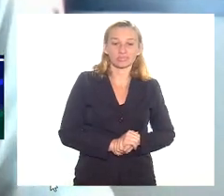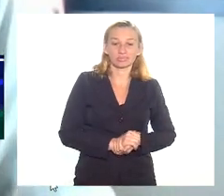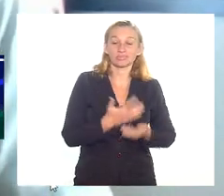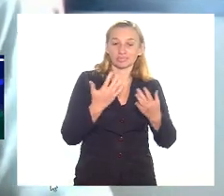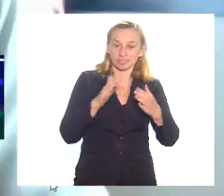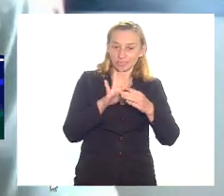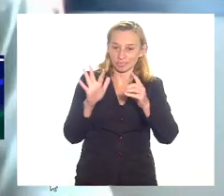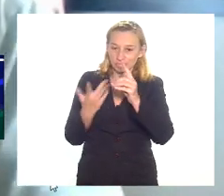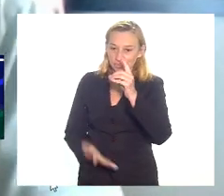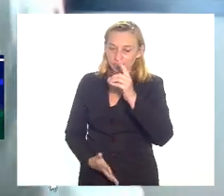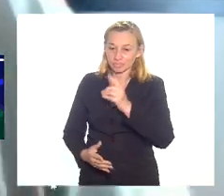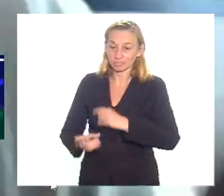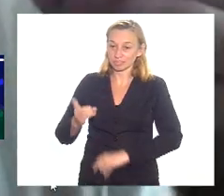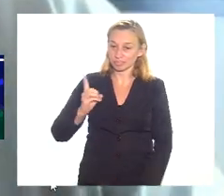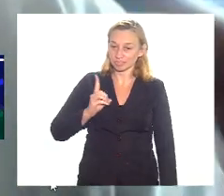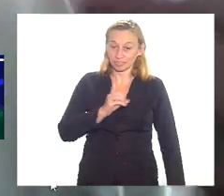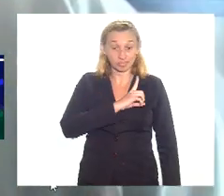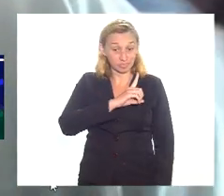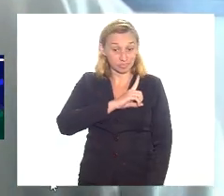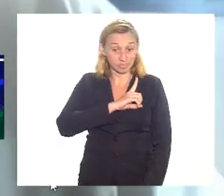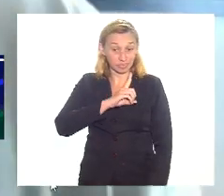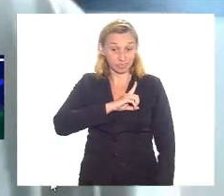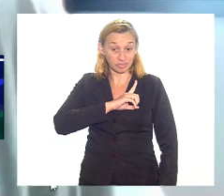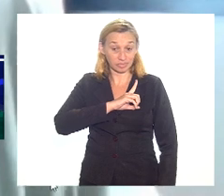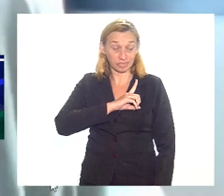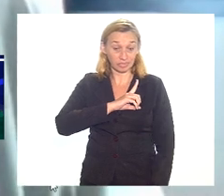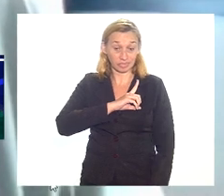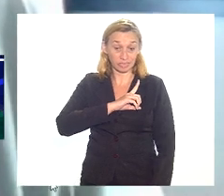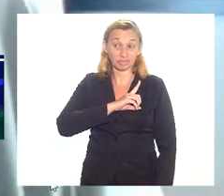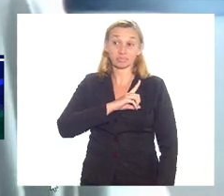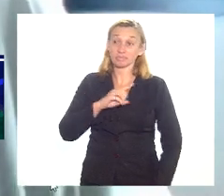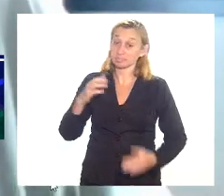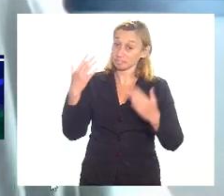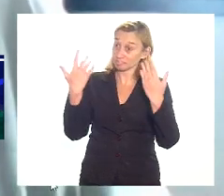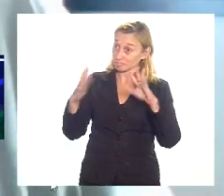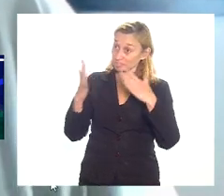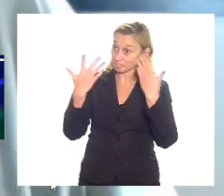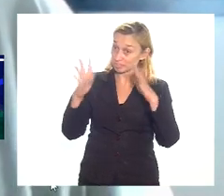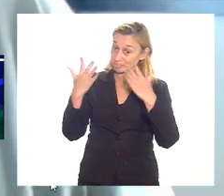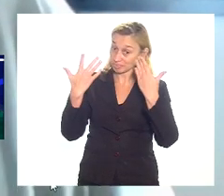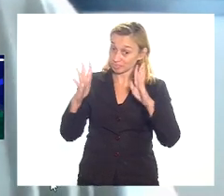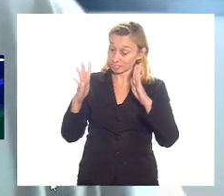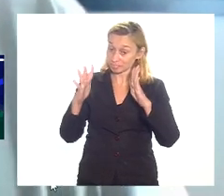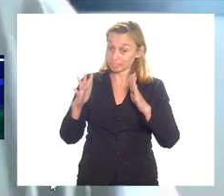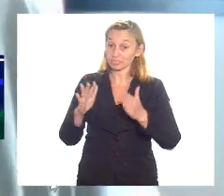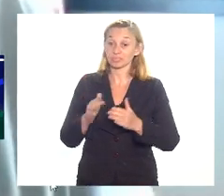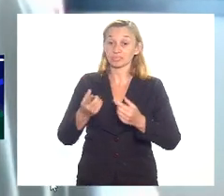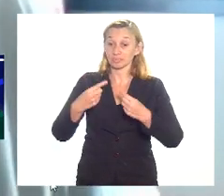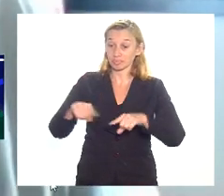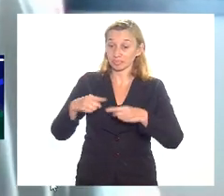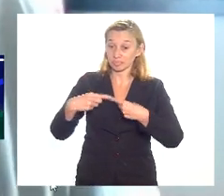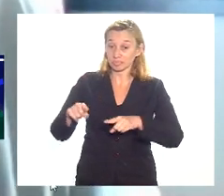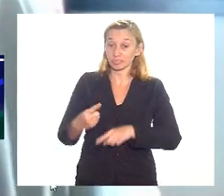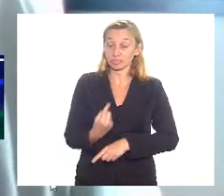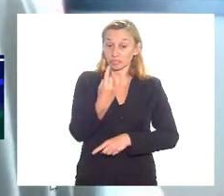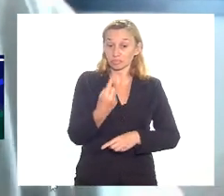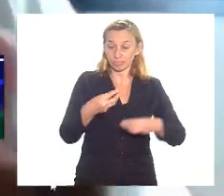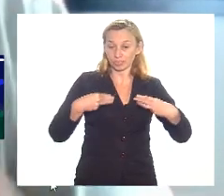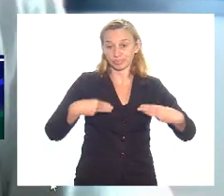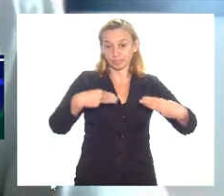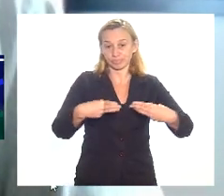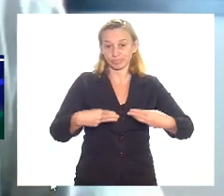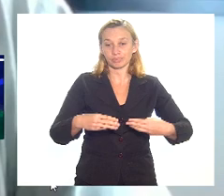que combateu o crime, fez a maior operação contra o crime ambiental e foi perseguido por um ministro